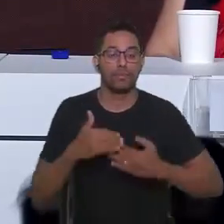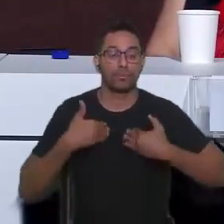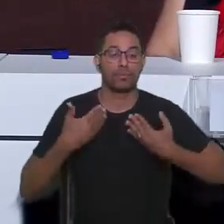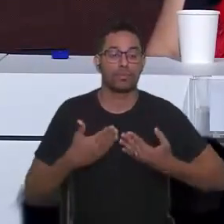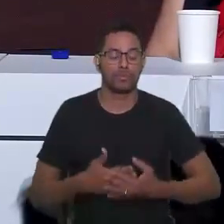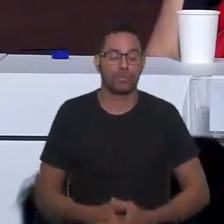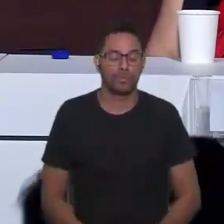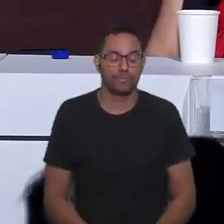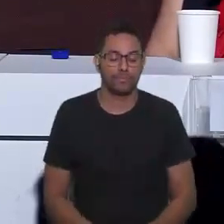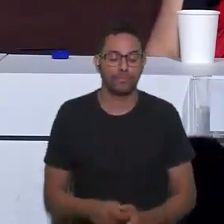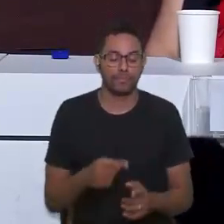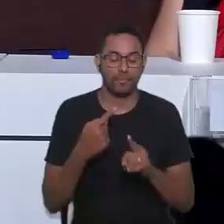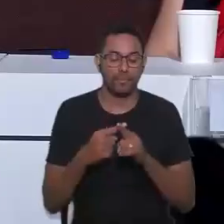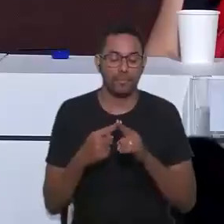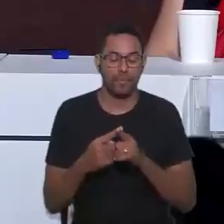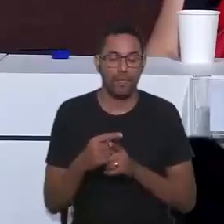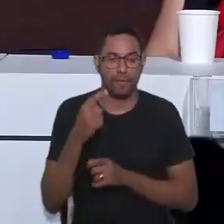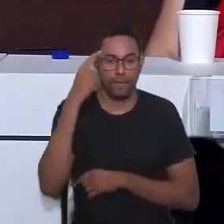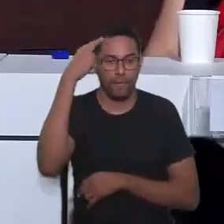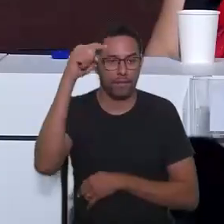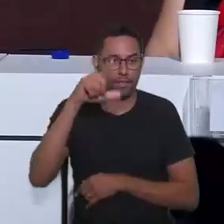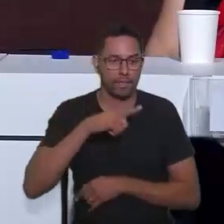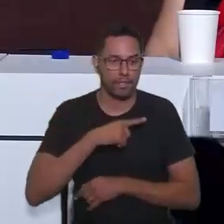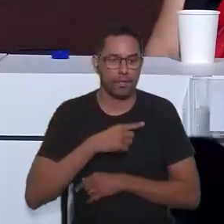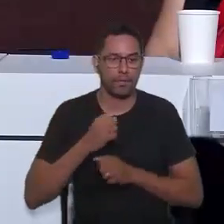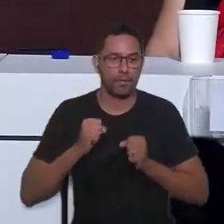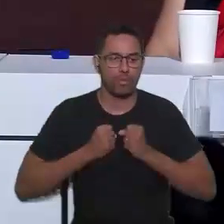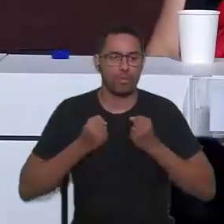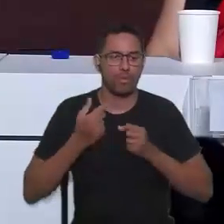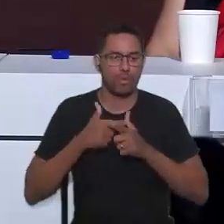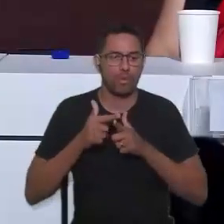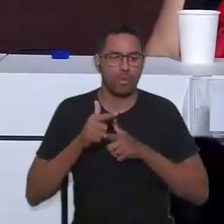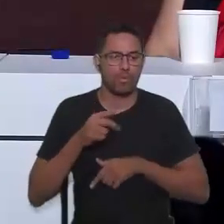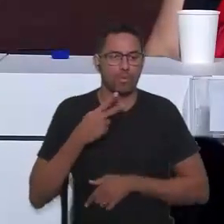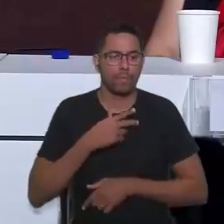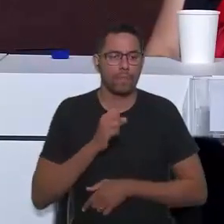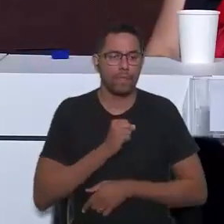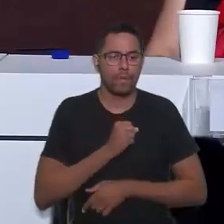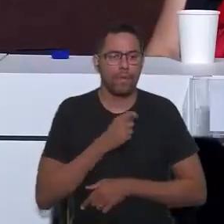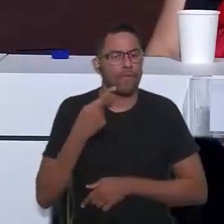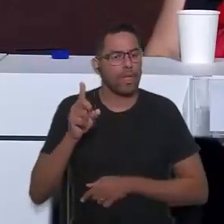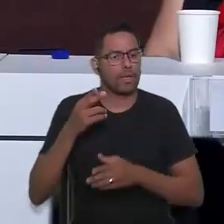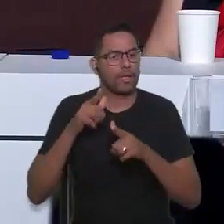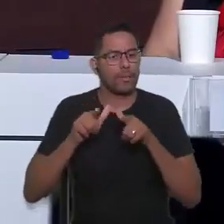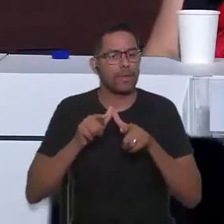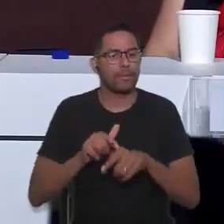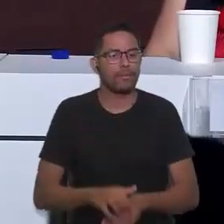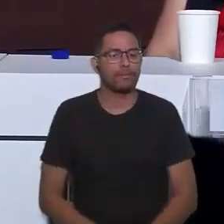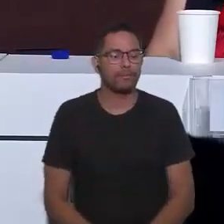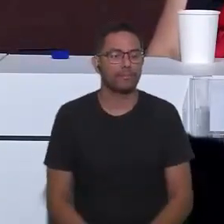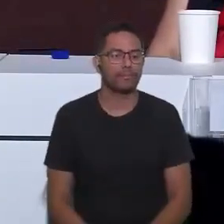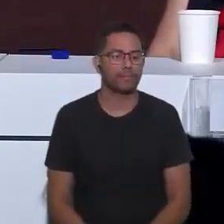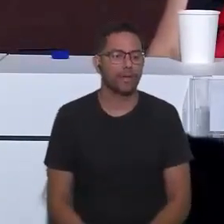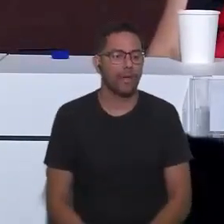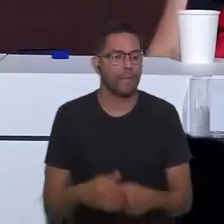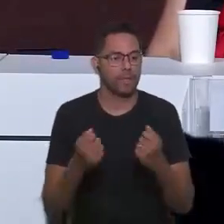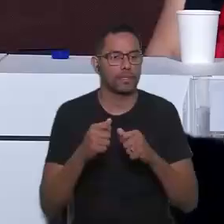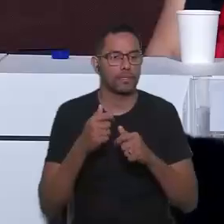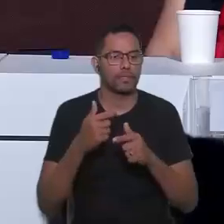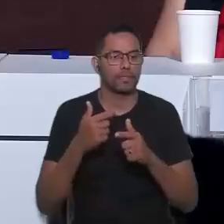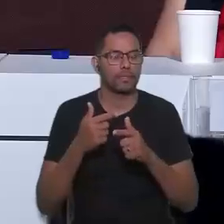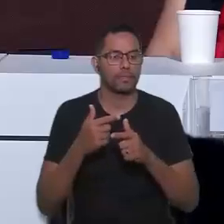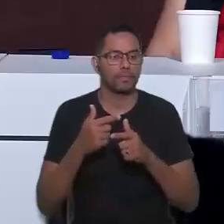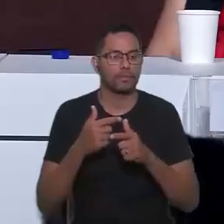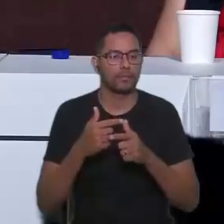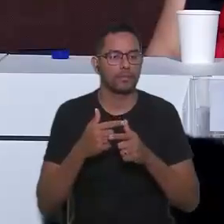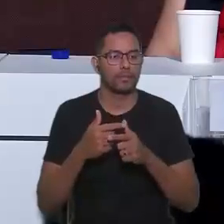espantoso, porque imagina você ter um ataque cardíaco e alguém dizer assim, não, vai trabalhar. Não, tem que trabalhar,